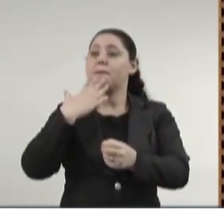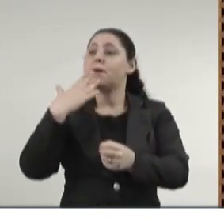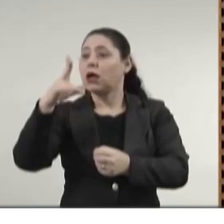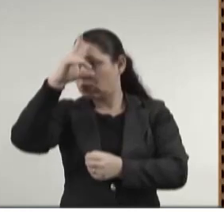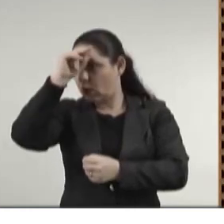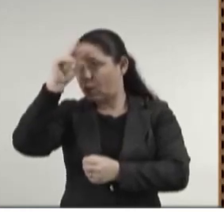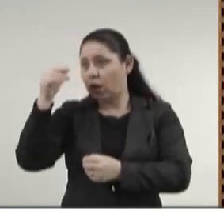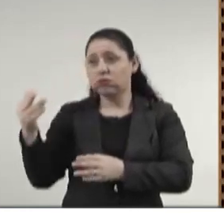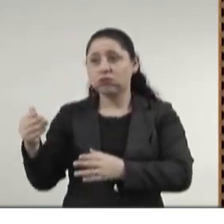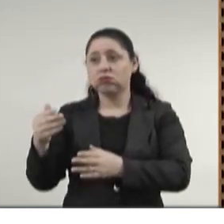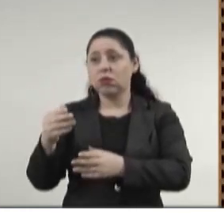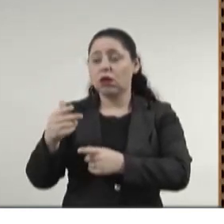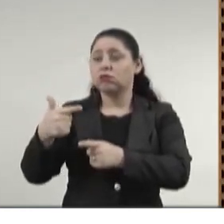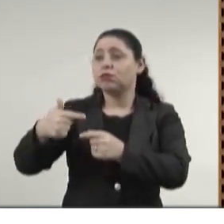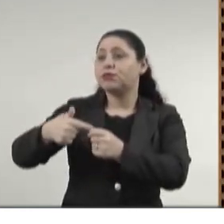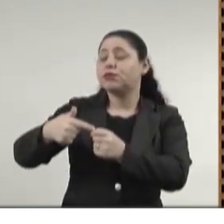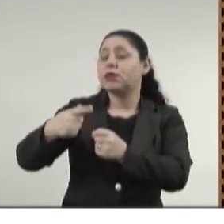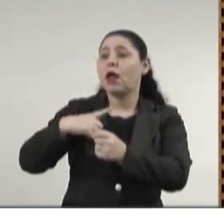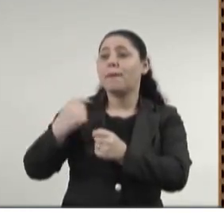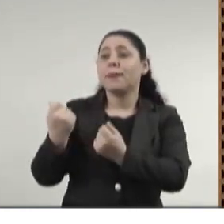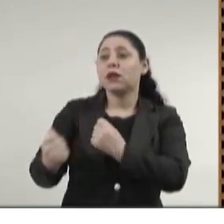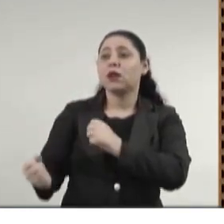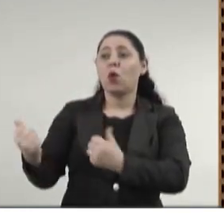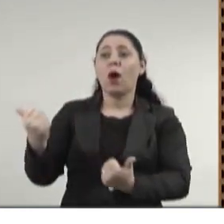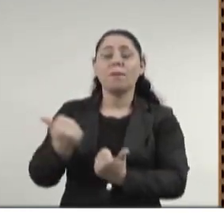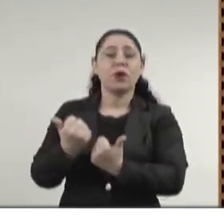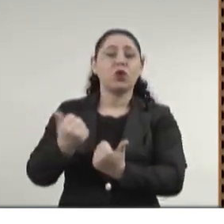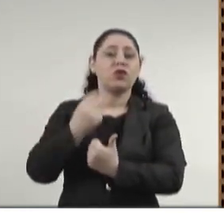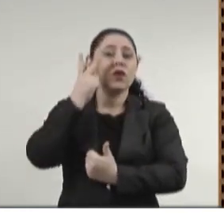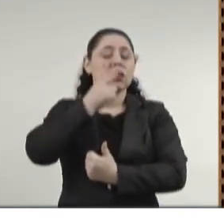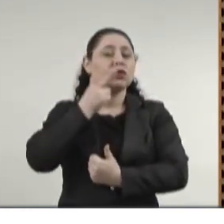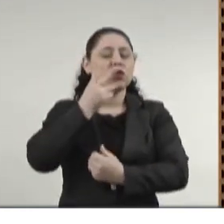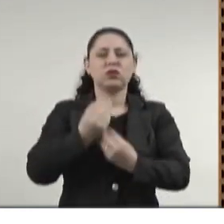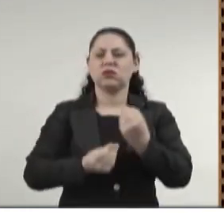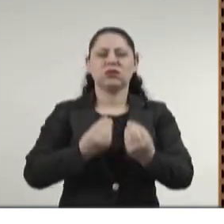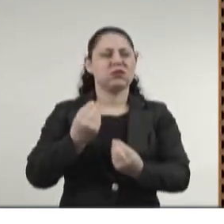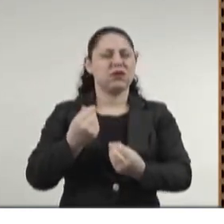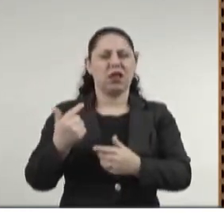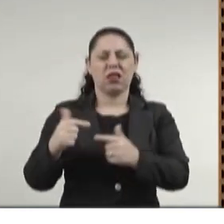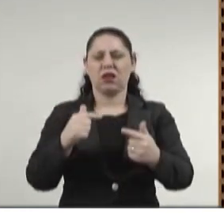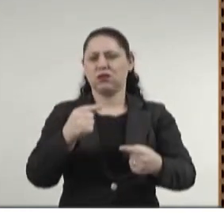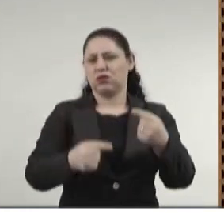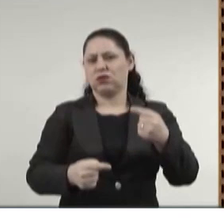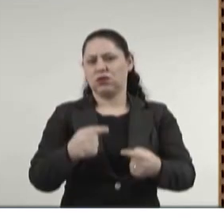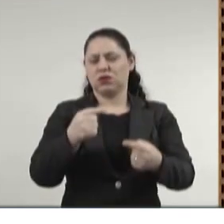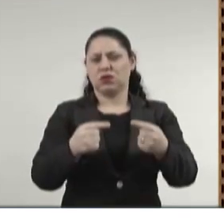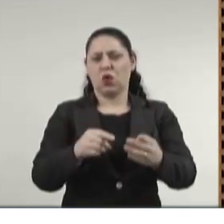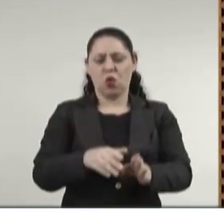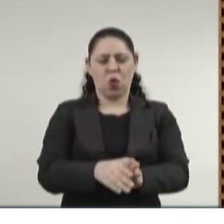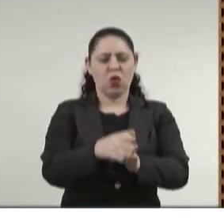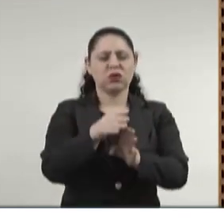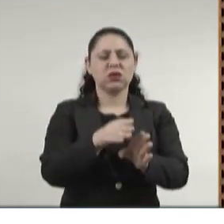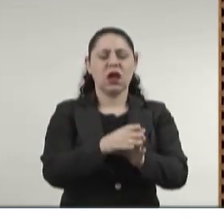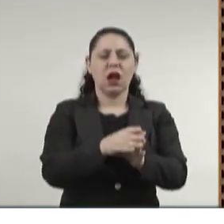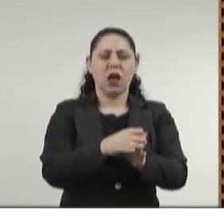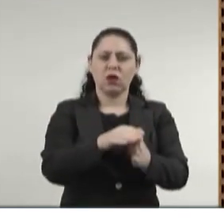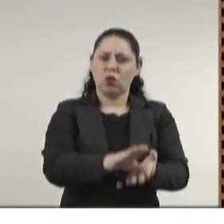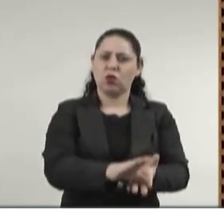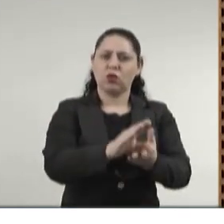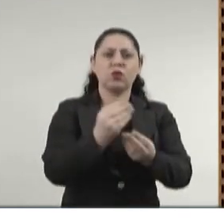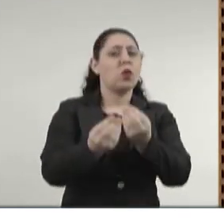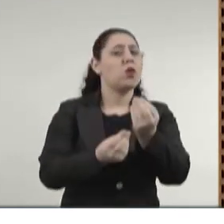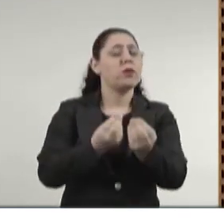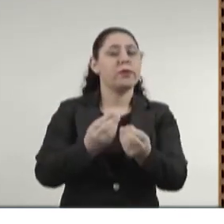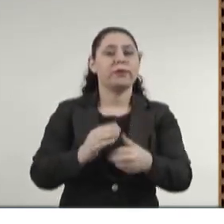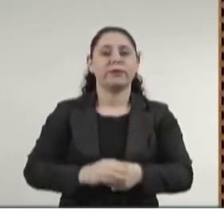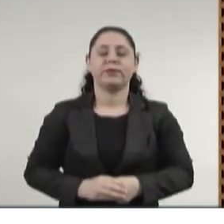para o prefeito, pedir um apoio de um vereador. Como que nós vamos tratar conselheiros dessa forma?